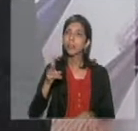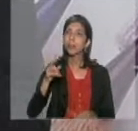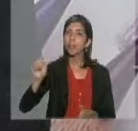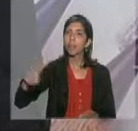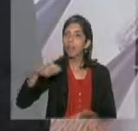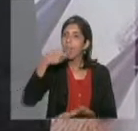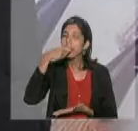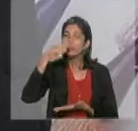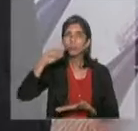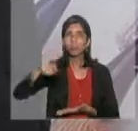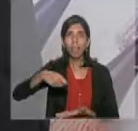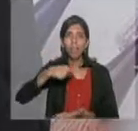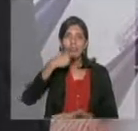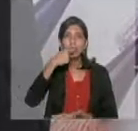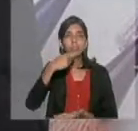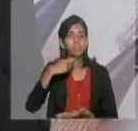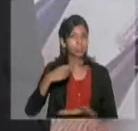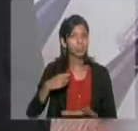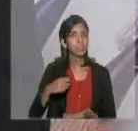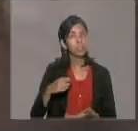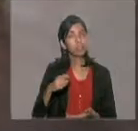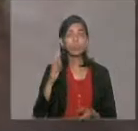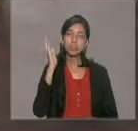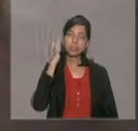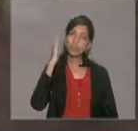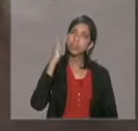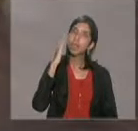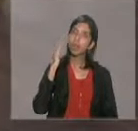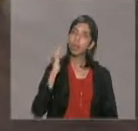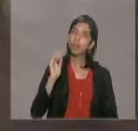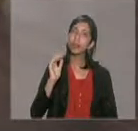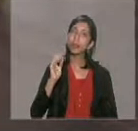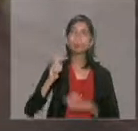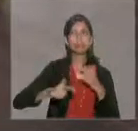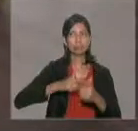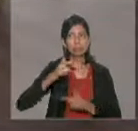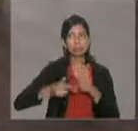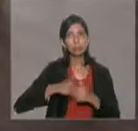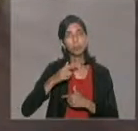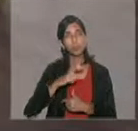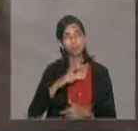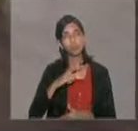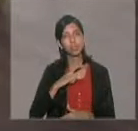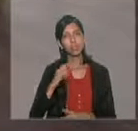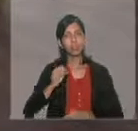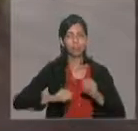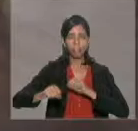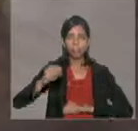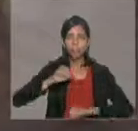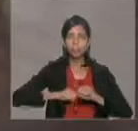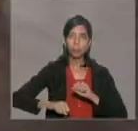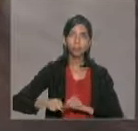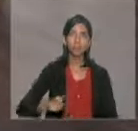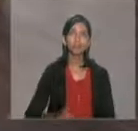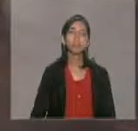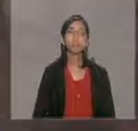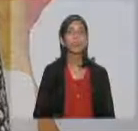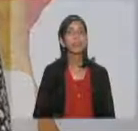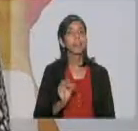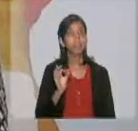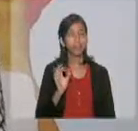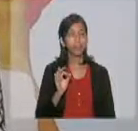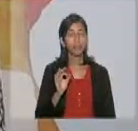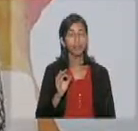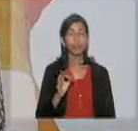sempre colherzinha na boca e dar sempre na boca. Muito embora, claro, seja muito mais trabalhoso, eu acredito, né? Para limpar tudo. Sim,